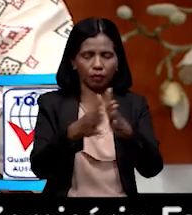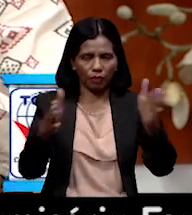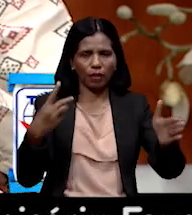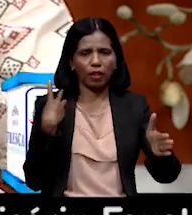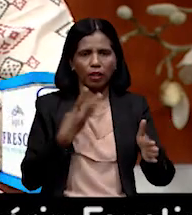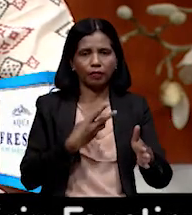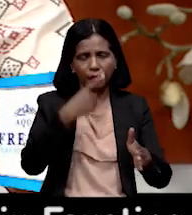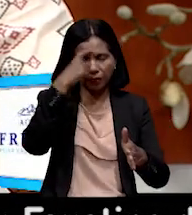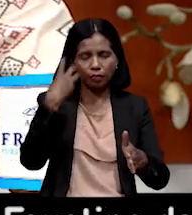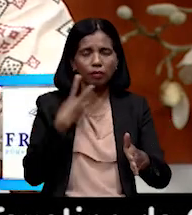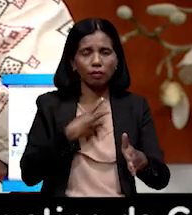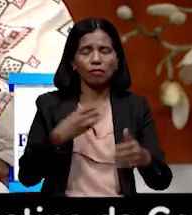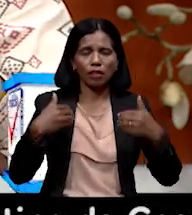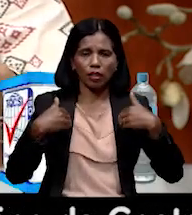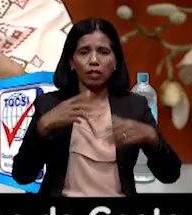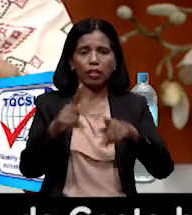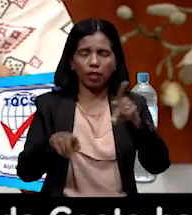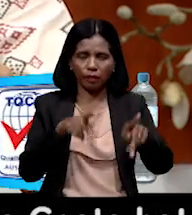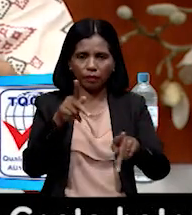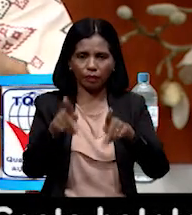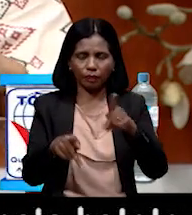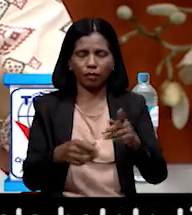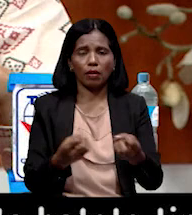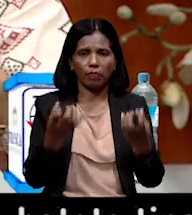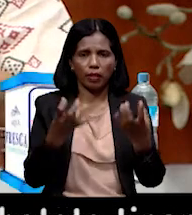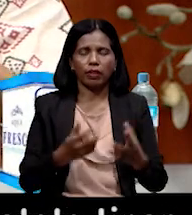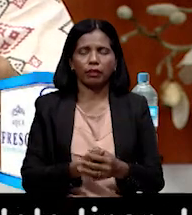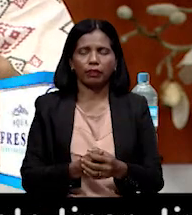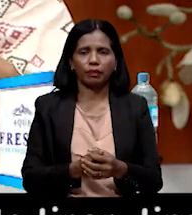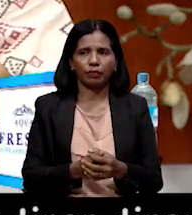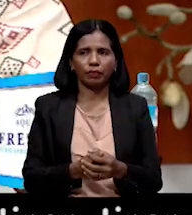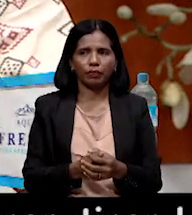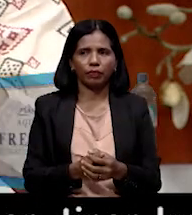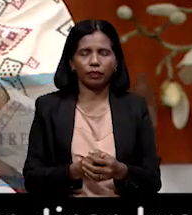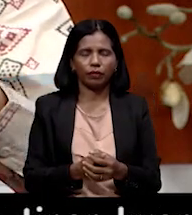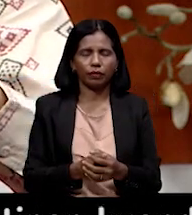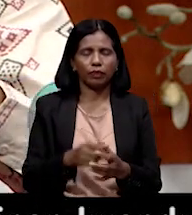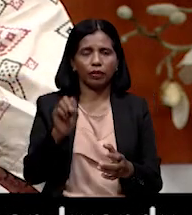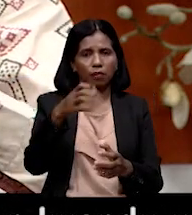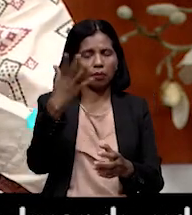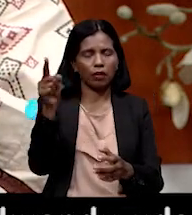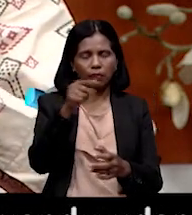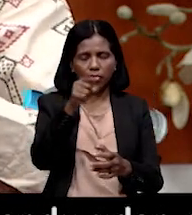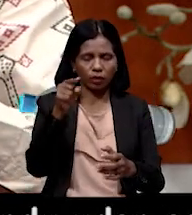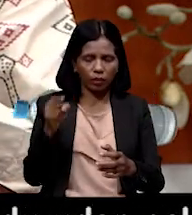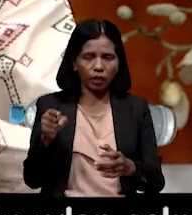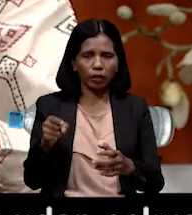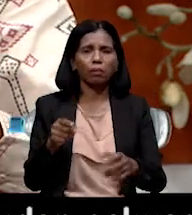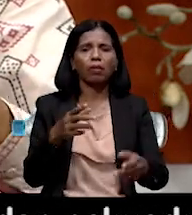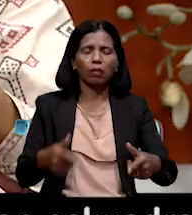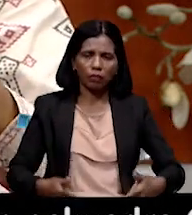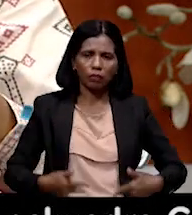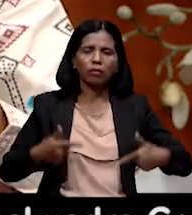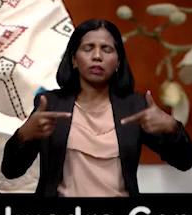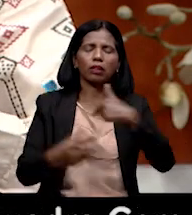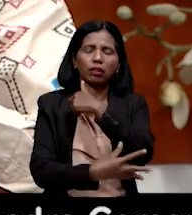itenia população ne quase 10 ou 15% mak vulnerável tep-teps e passo ida